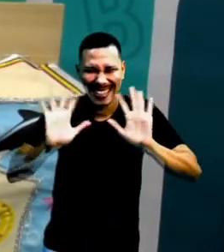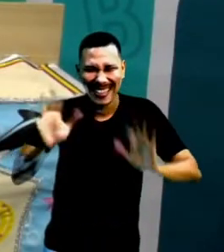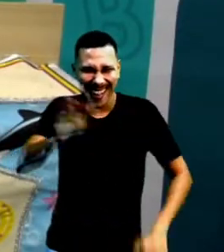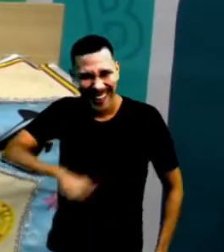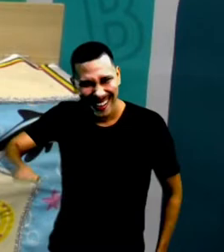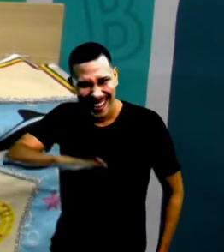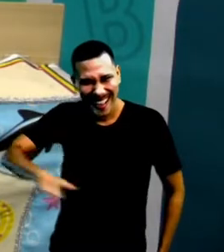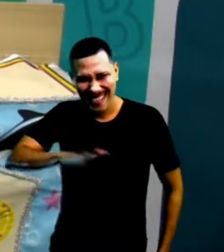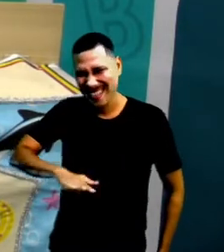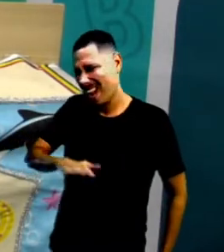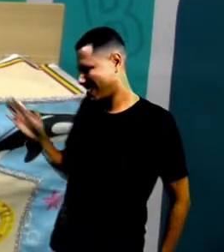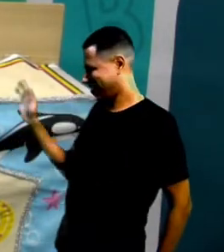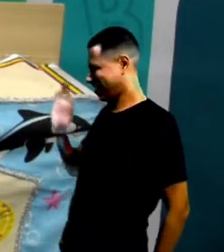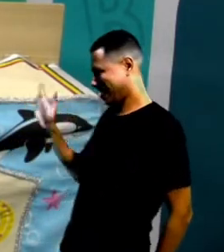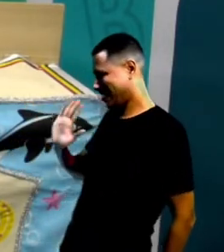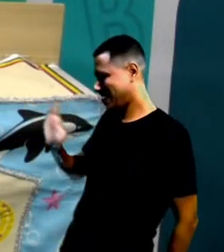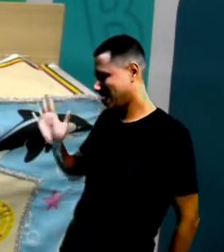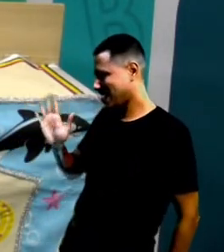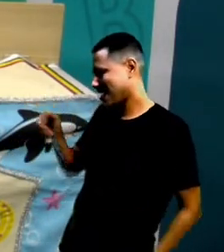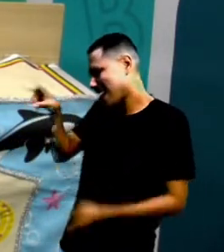criançada! Olá, leiturinha!